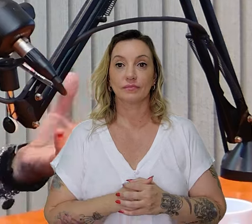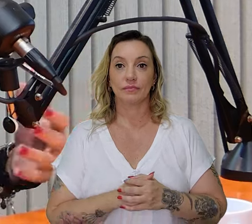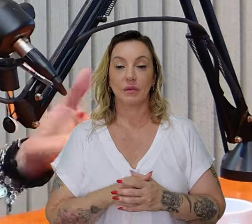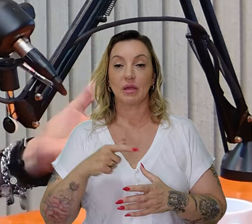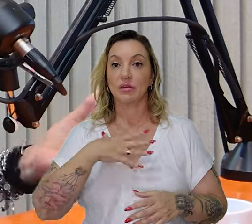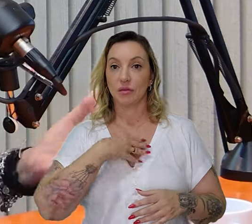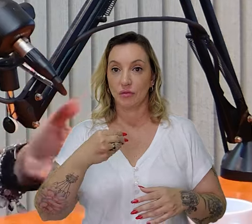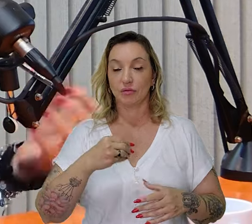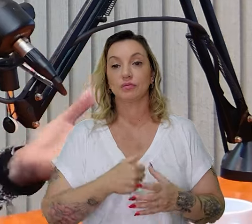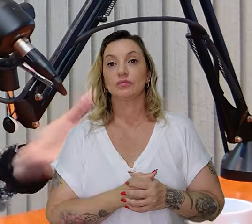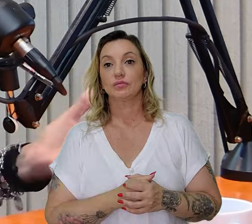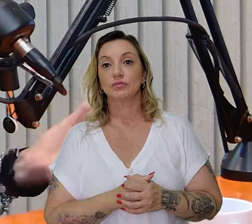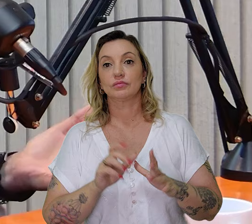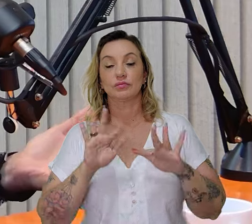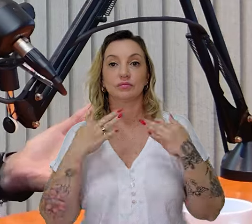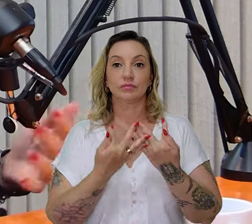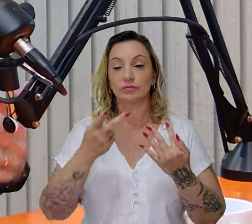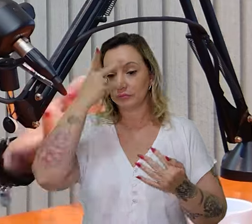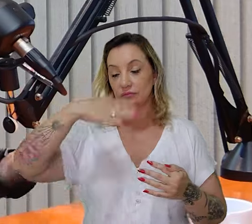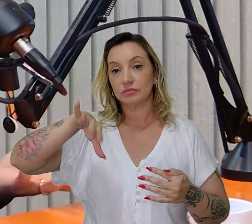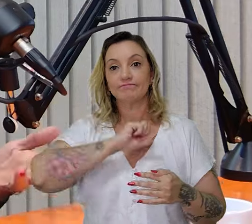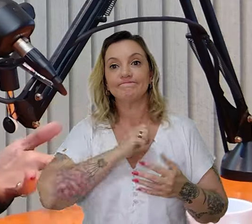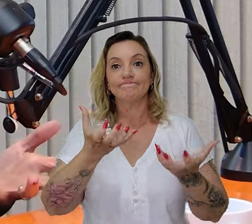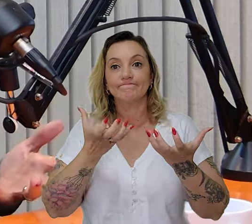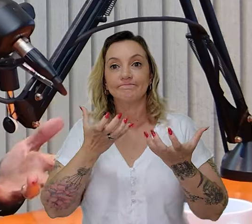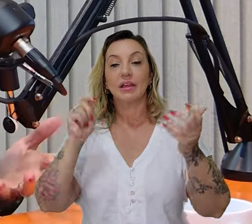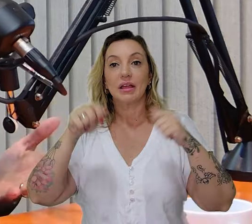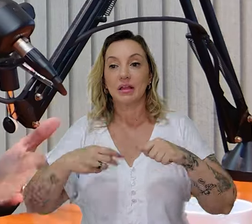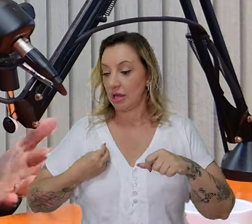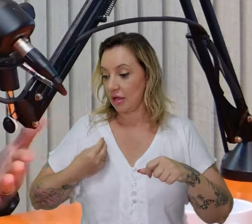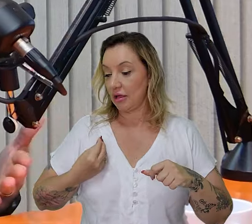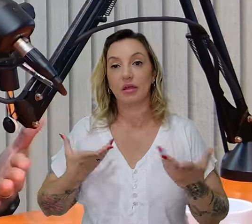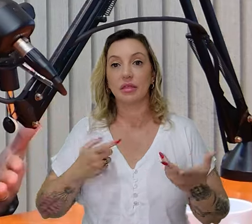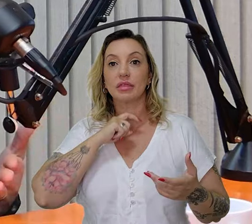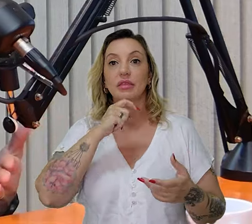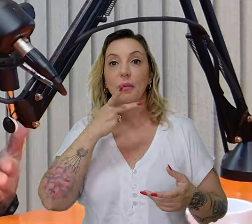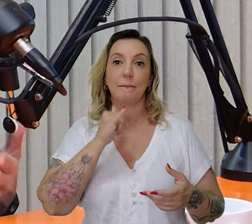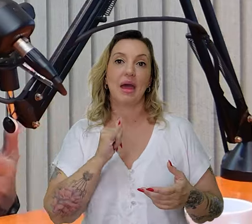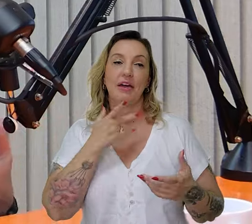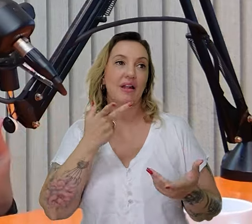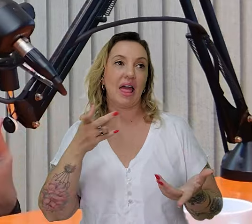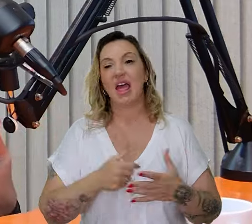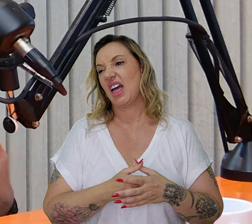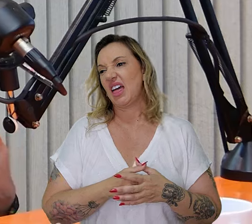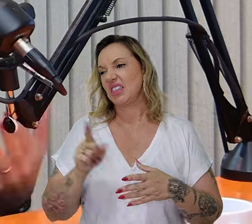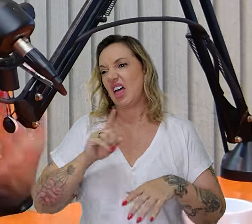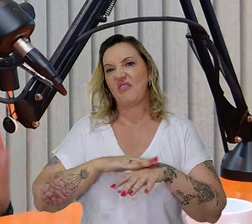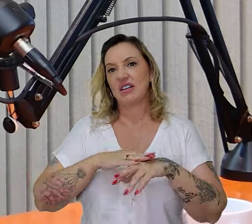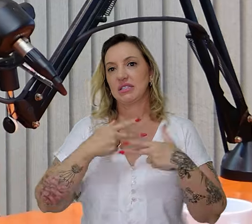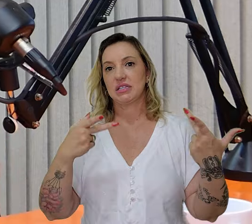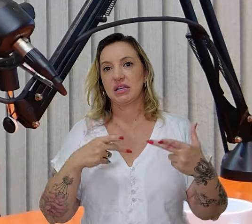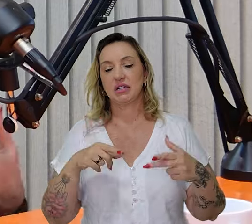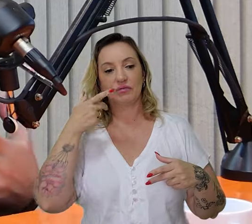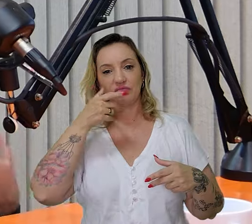sua família são as pessoas que você mais quer que deem certo então nenhum pai vai falar pro filho não fazer determinada não seguir determinada carreira porque quer